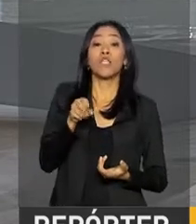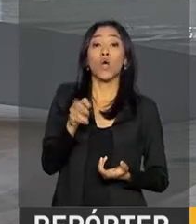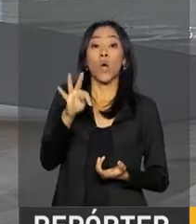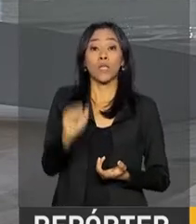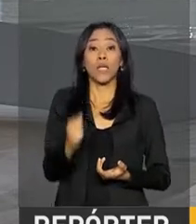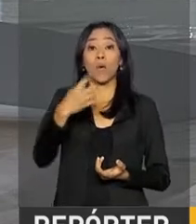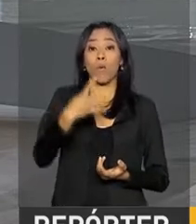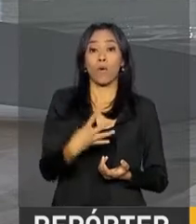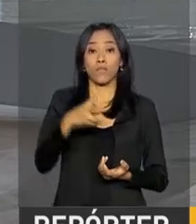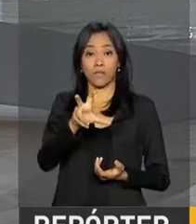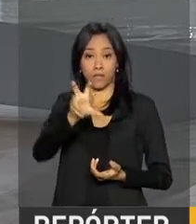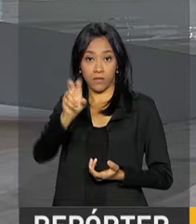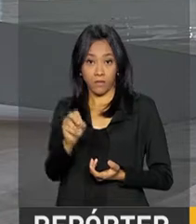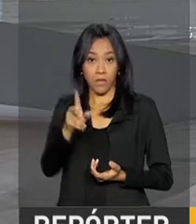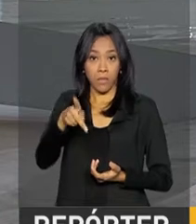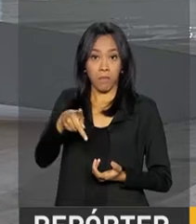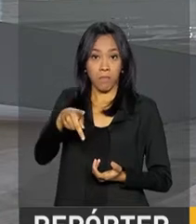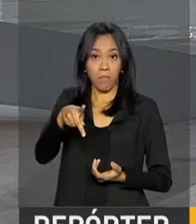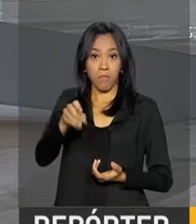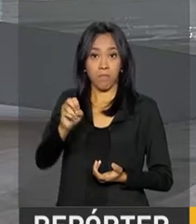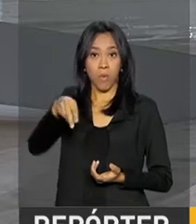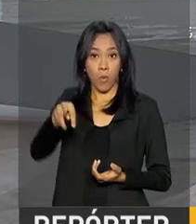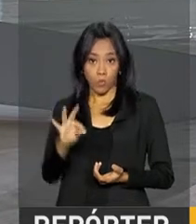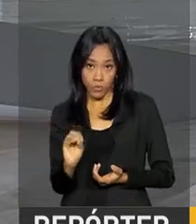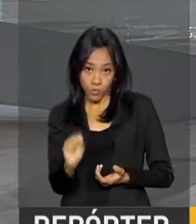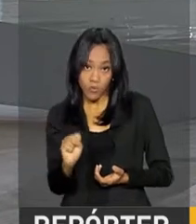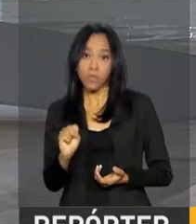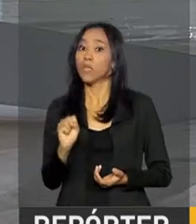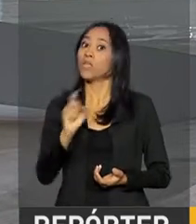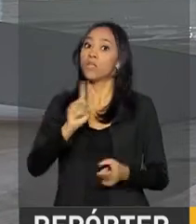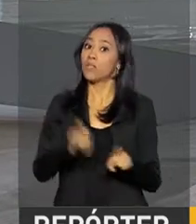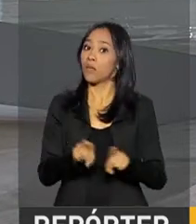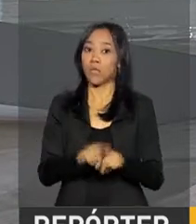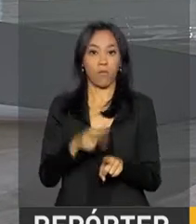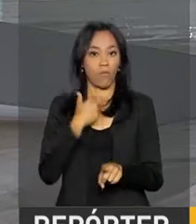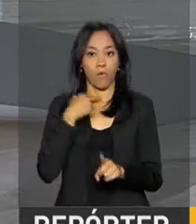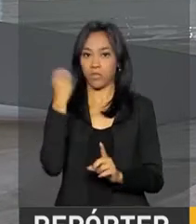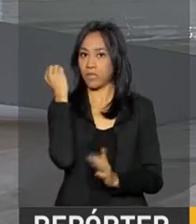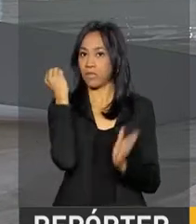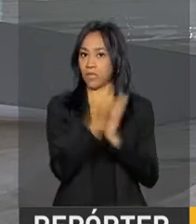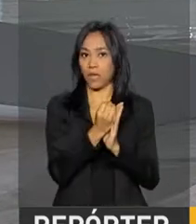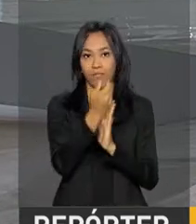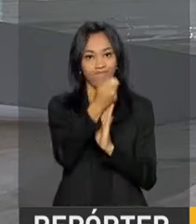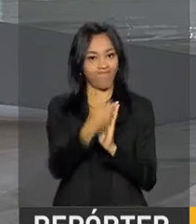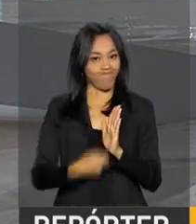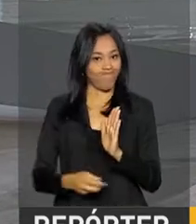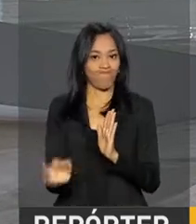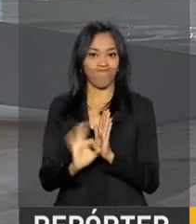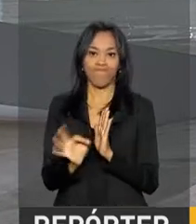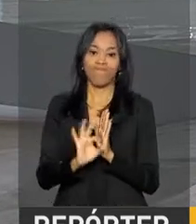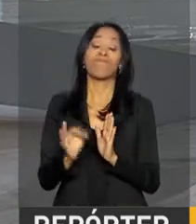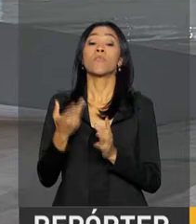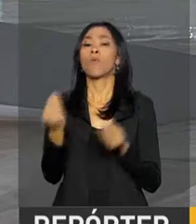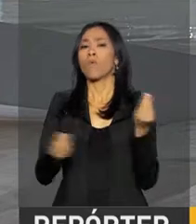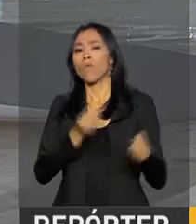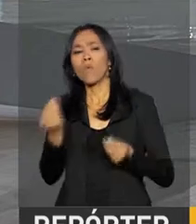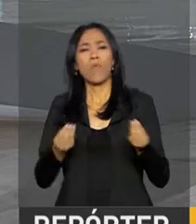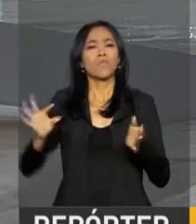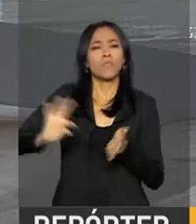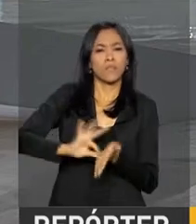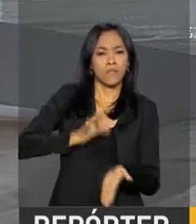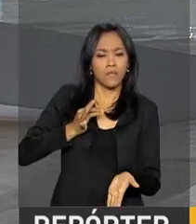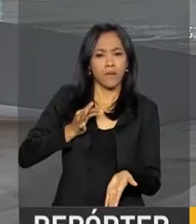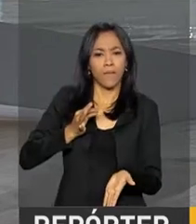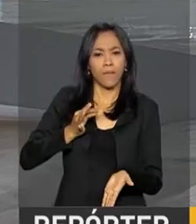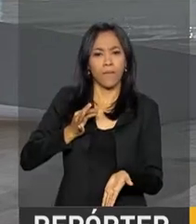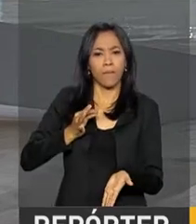450 pontos, além de não ter zerado na redação. A consulta às bolsas, ela deve ser feita na página